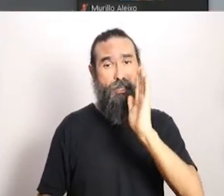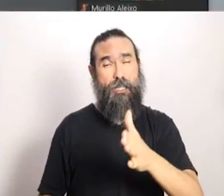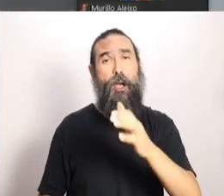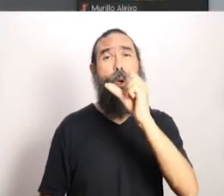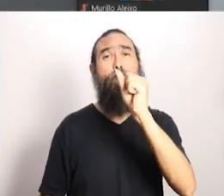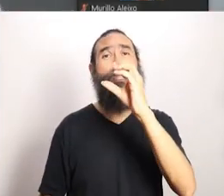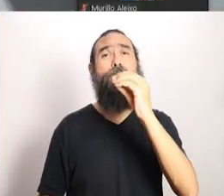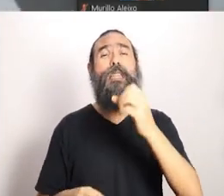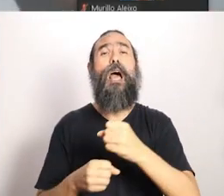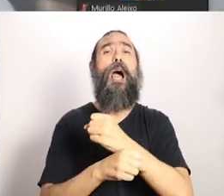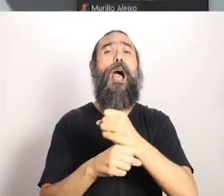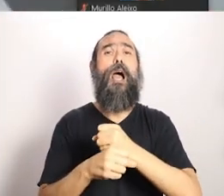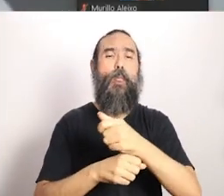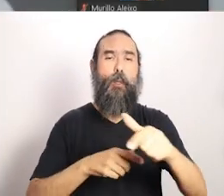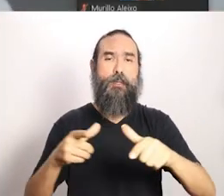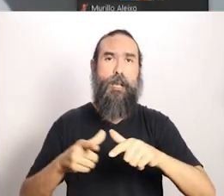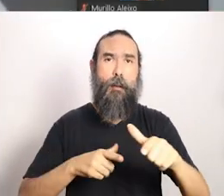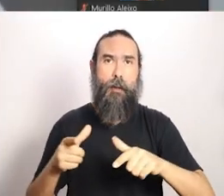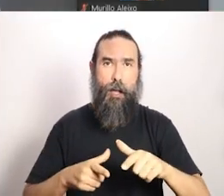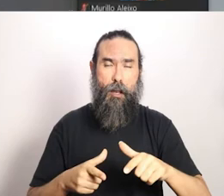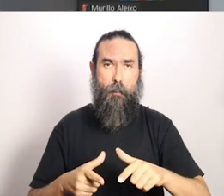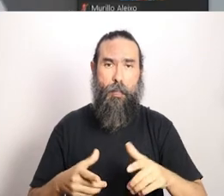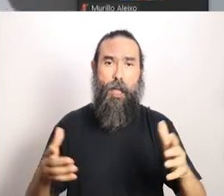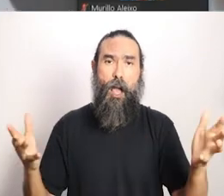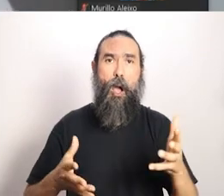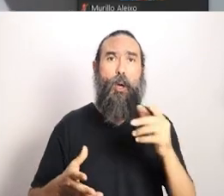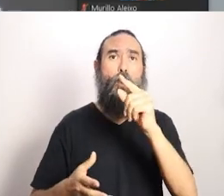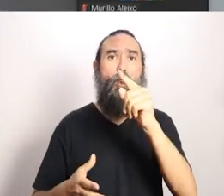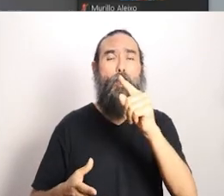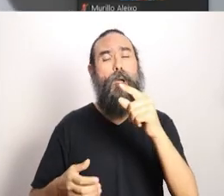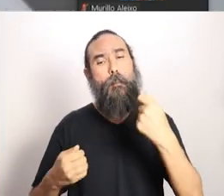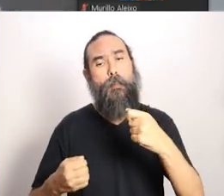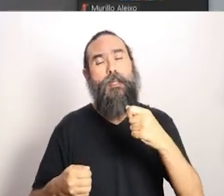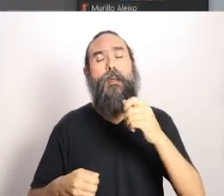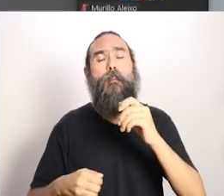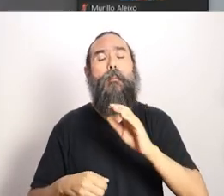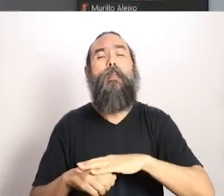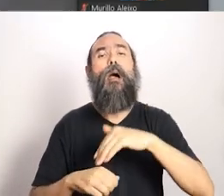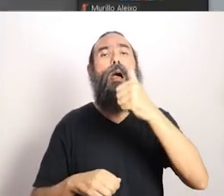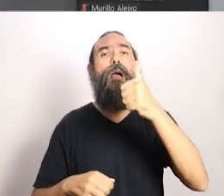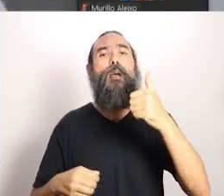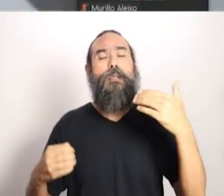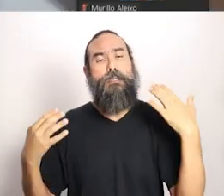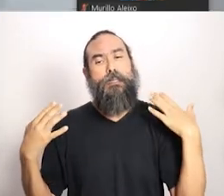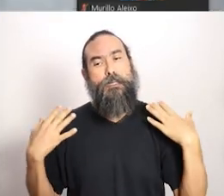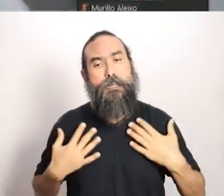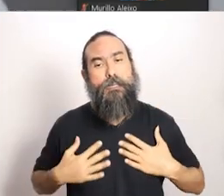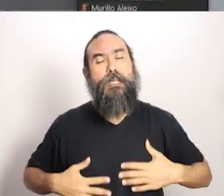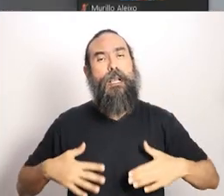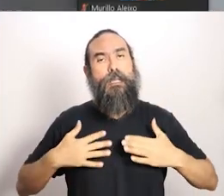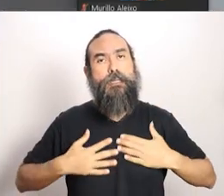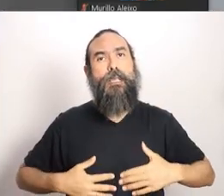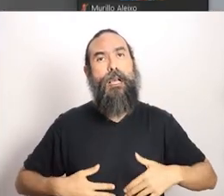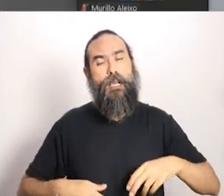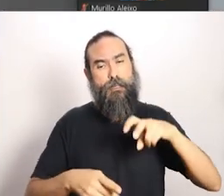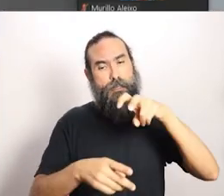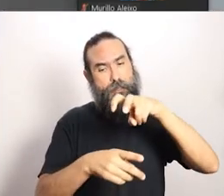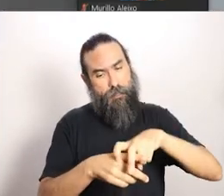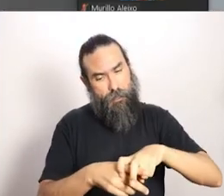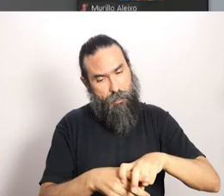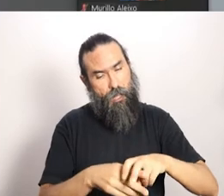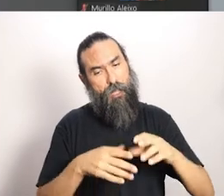anos de trabalho, ela não tem que fazer movimento musical, ela tem que usufruir, sentar no palco dela e ali